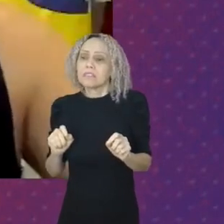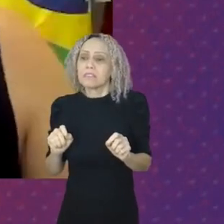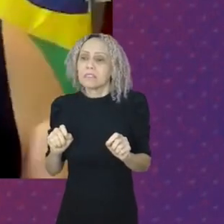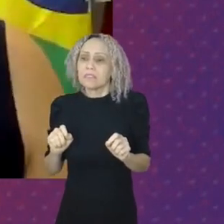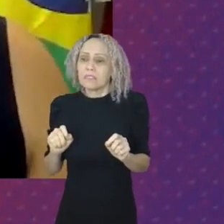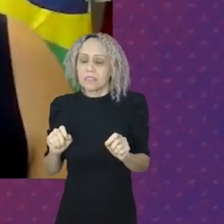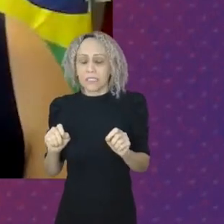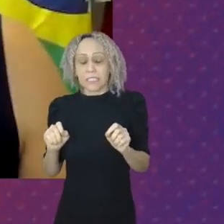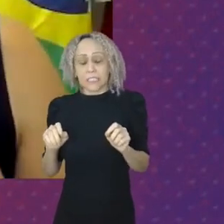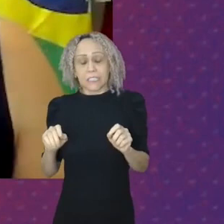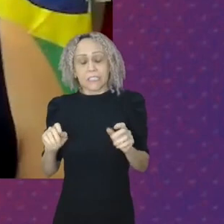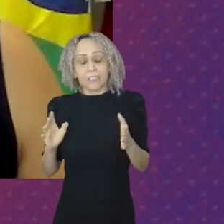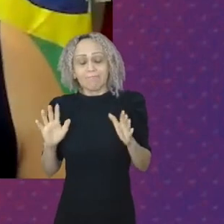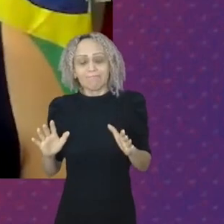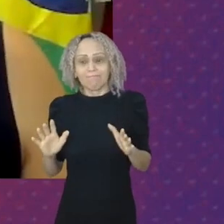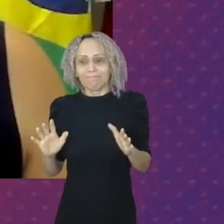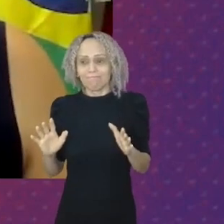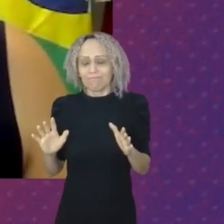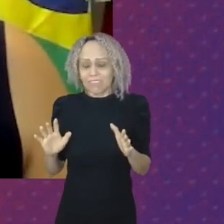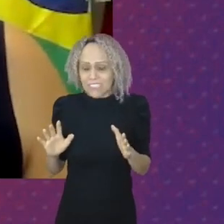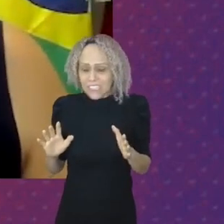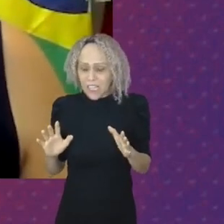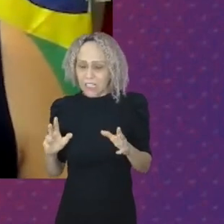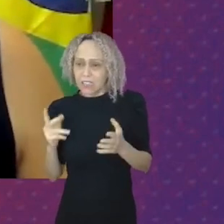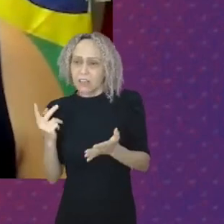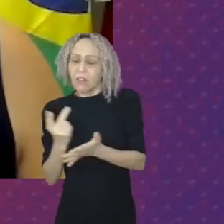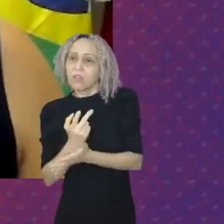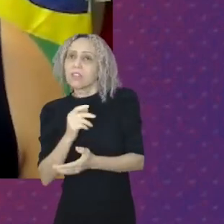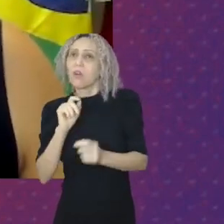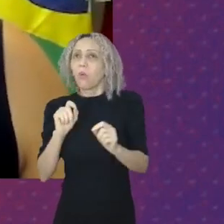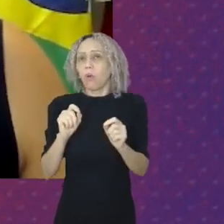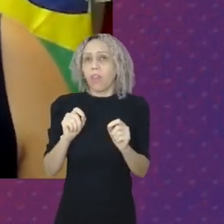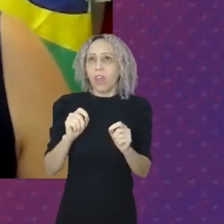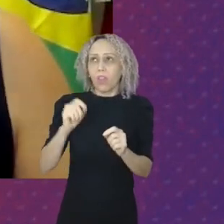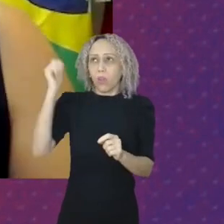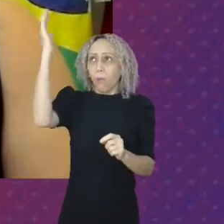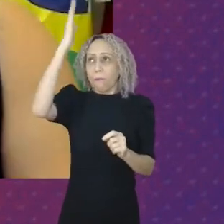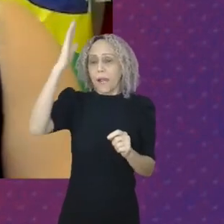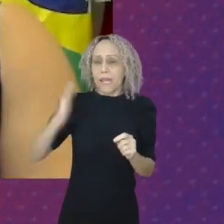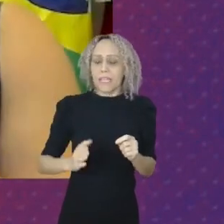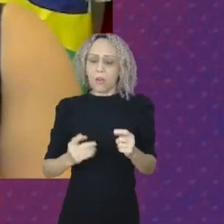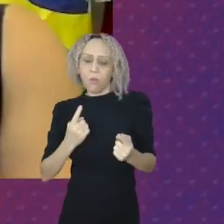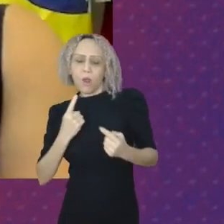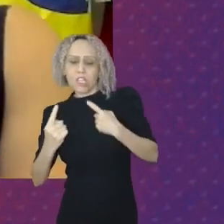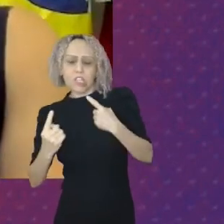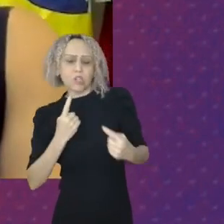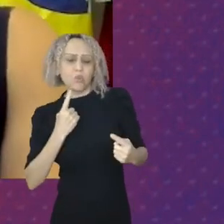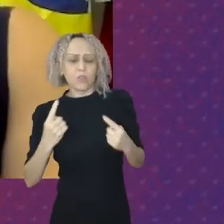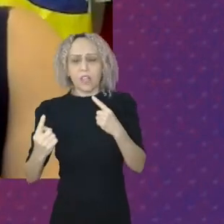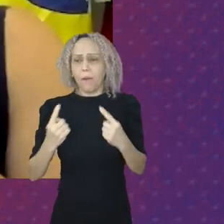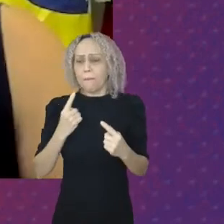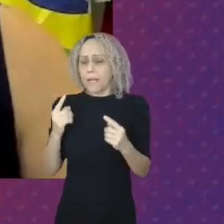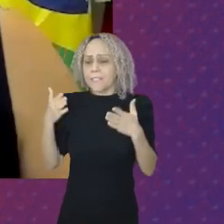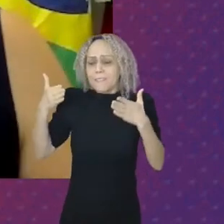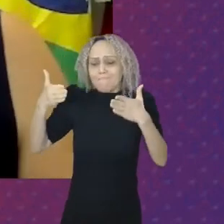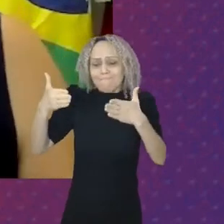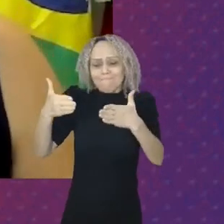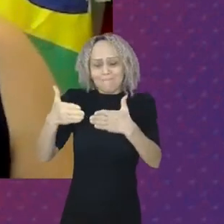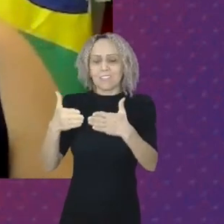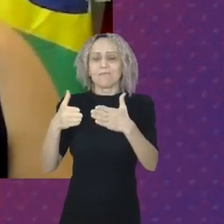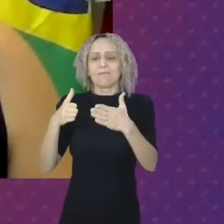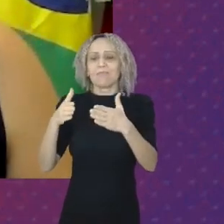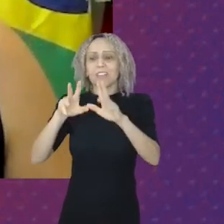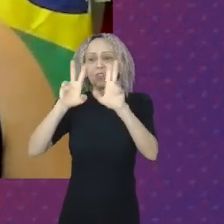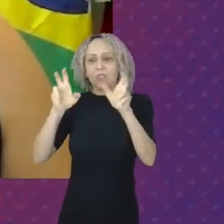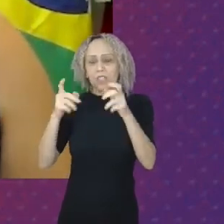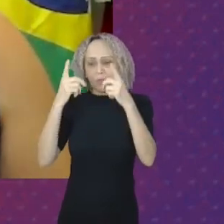uma redoma muito mais central nas discussões brasileiras, e a gente tem visto muitas de nós